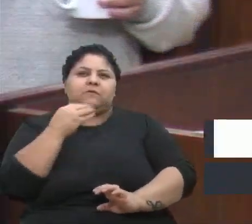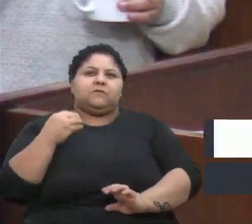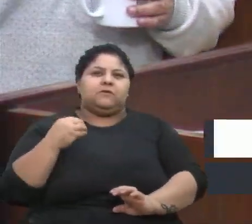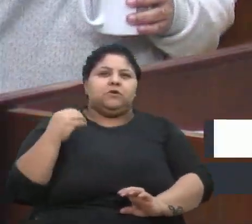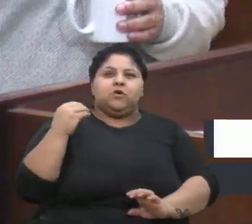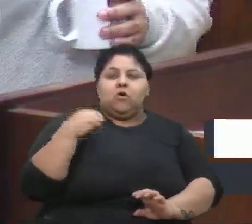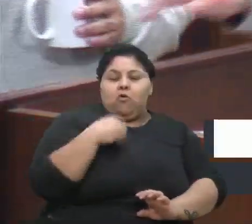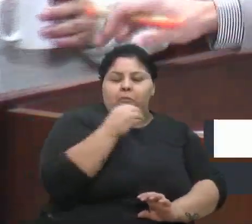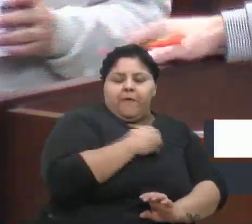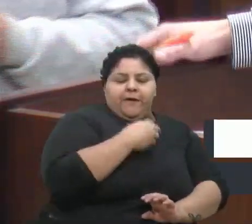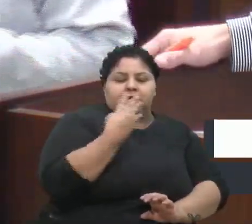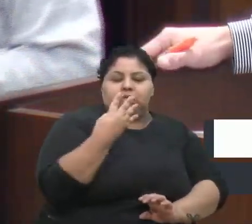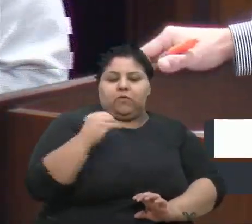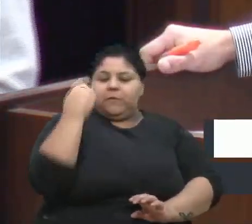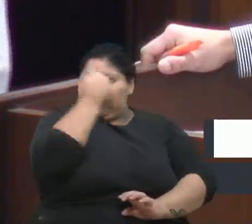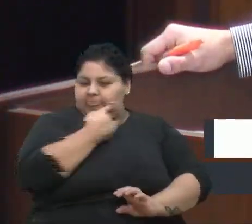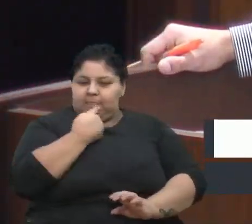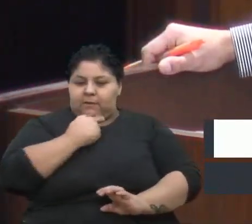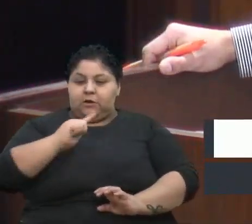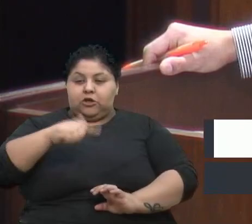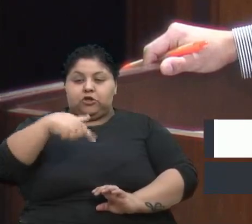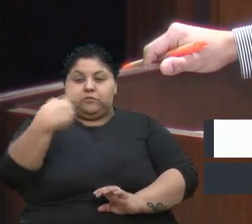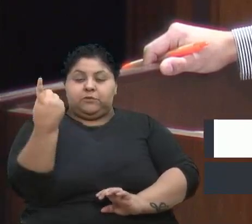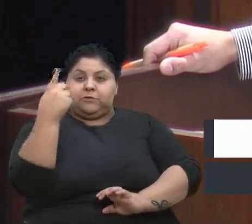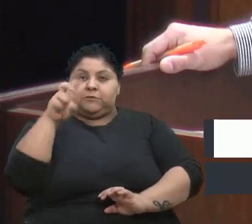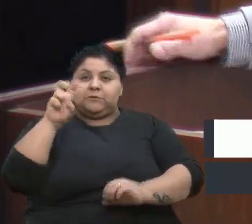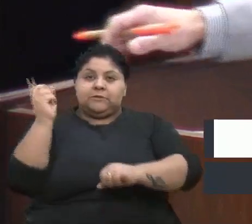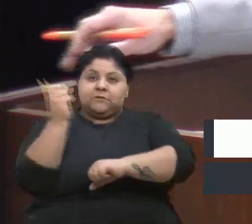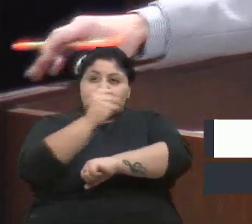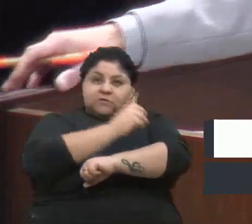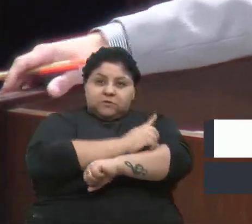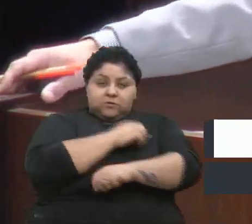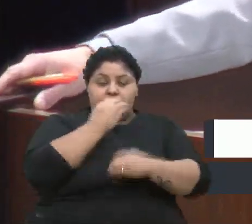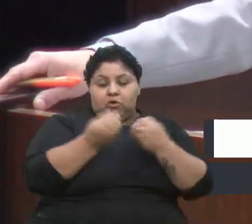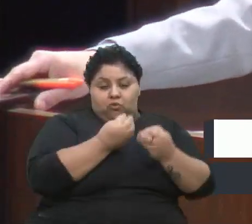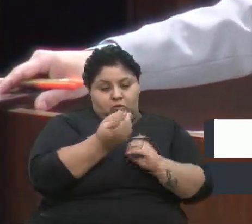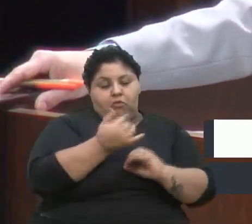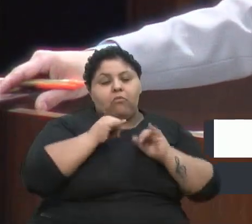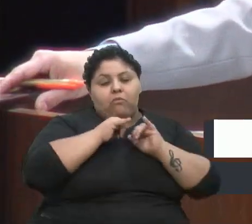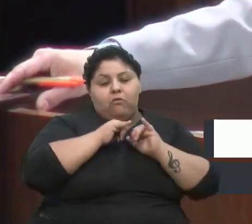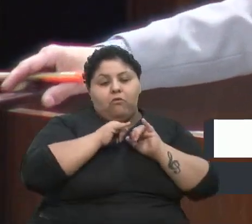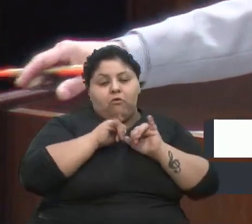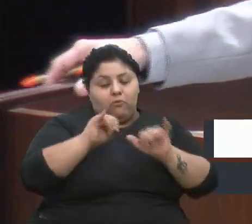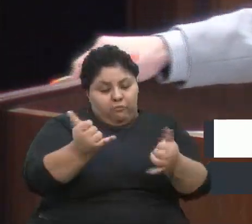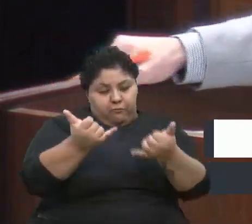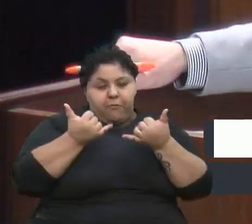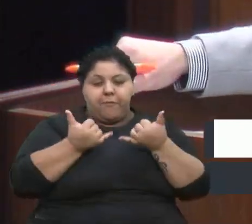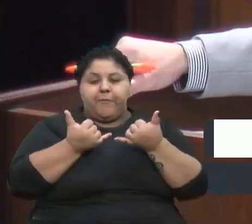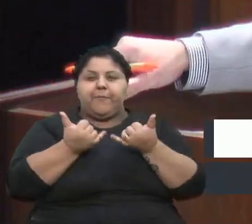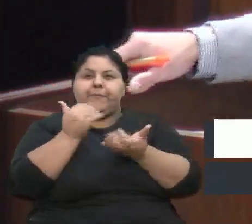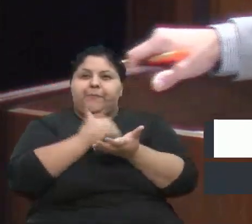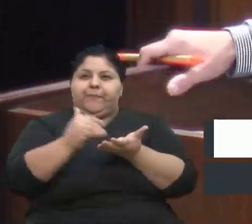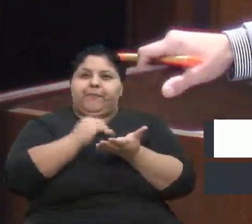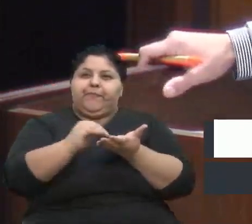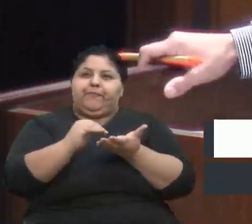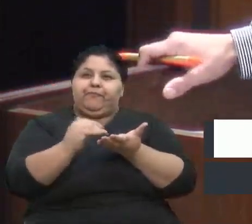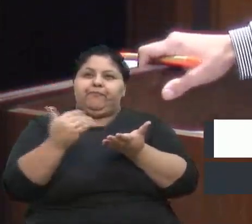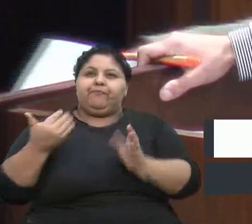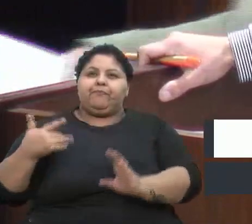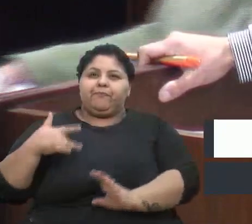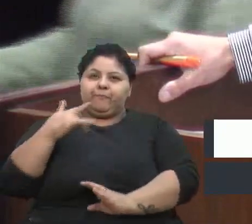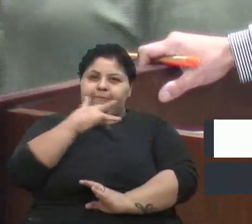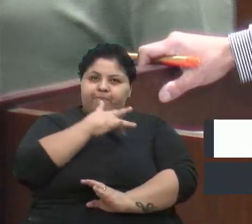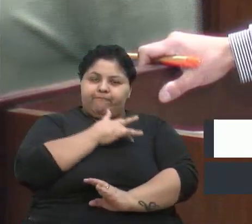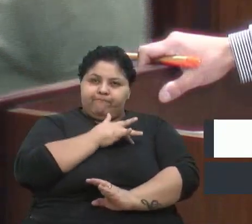40 horas. E nos próximos 15 dias, conforme informações da secretária da Saúde,